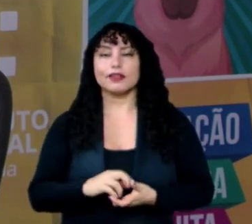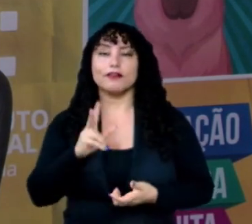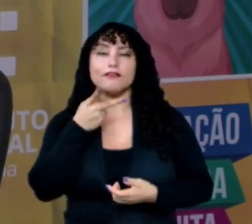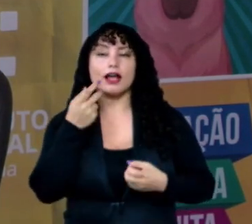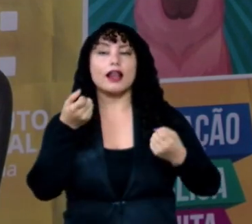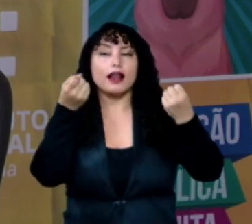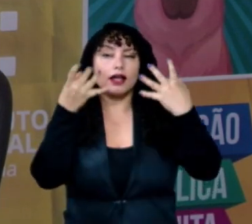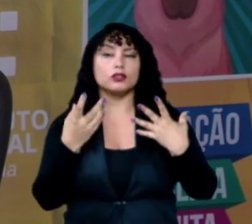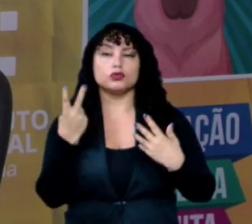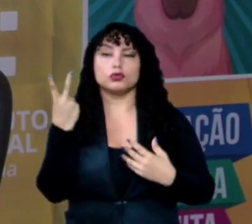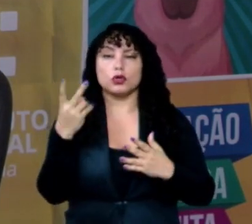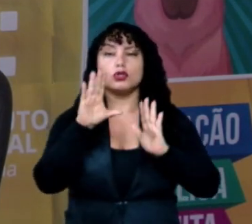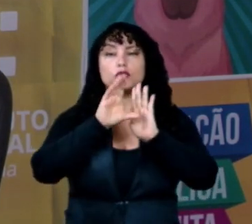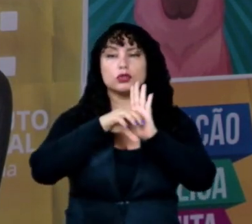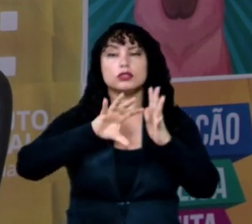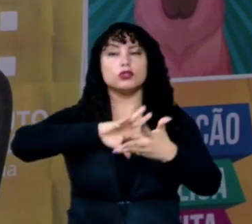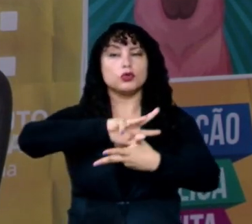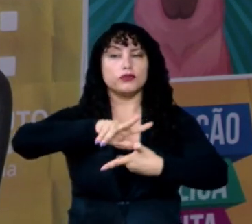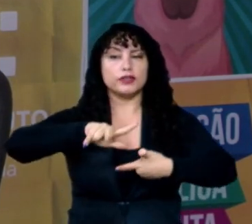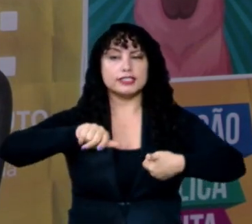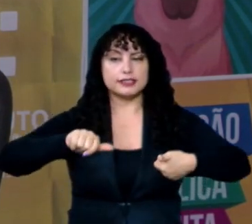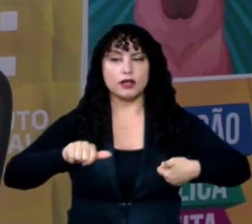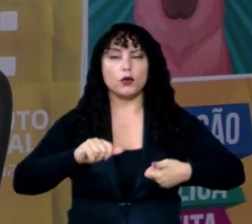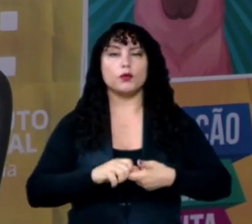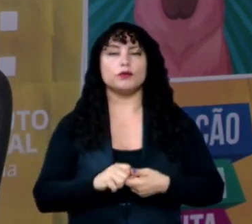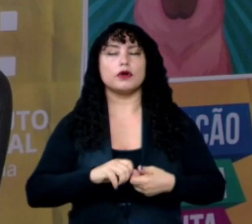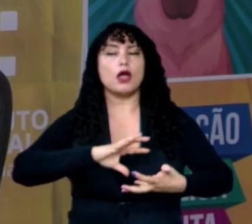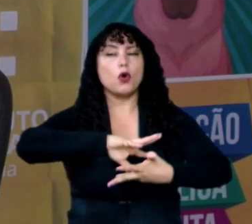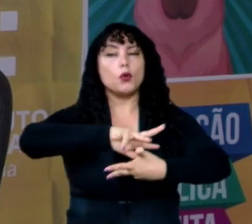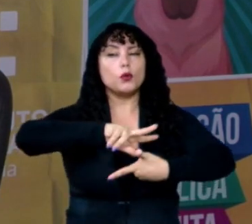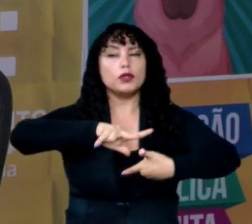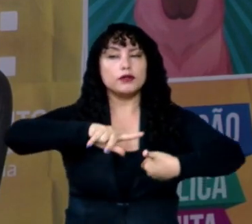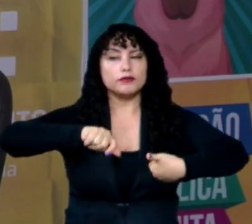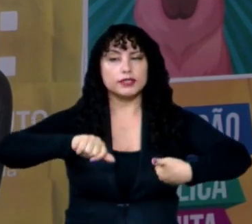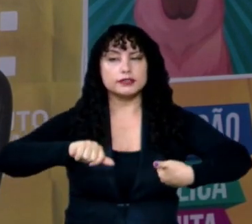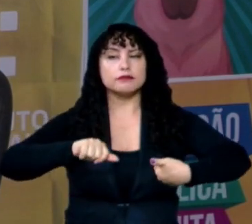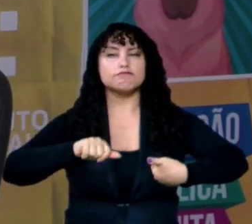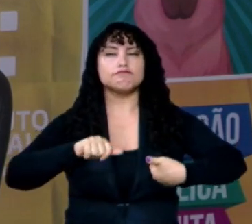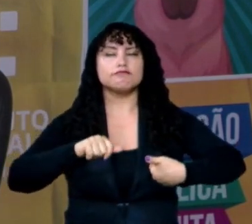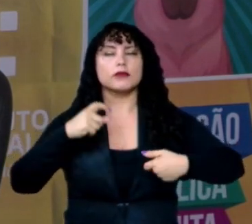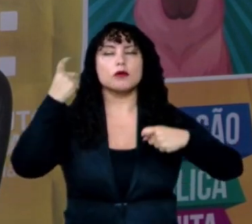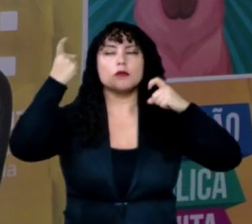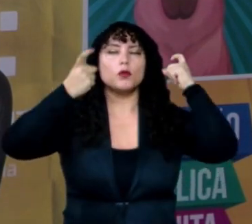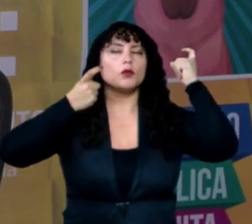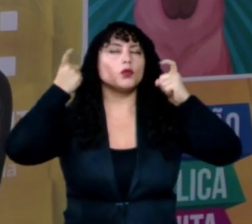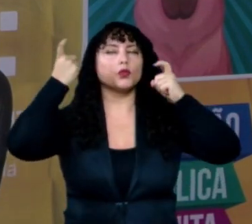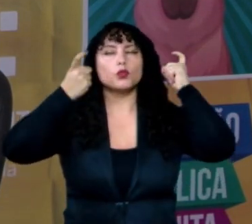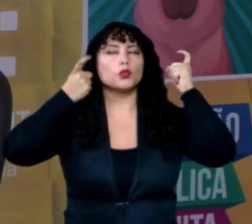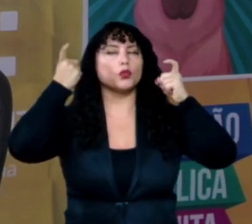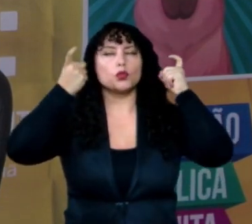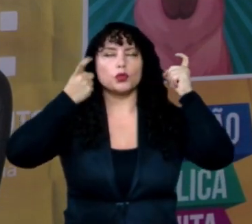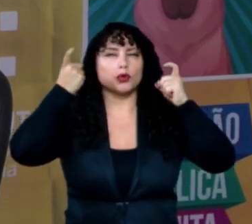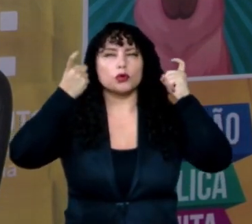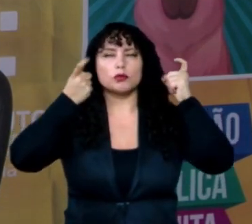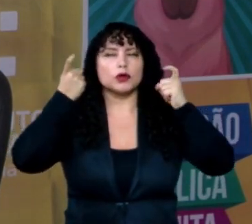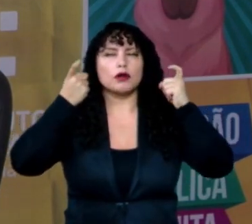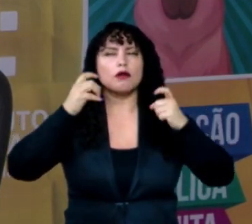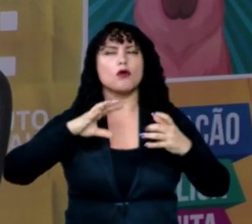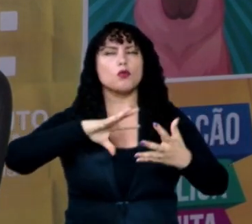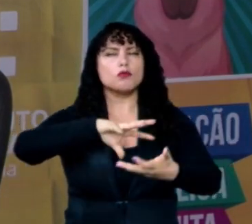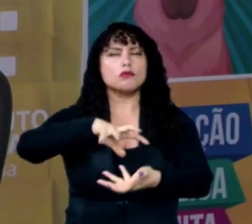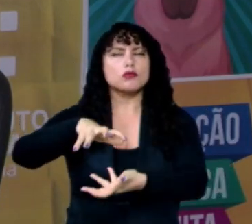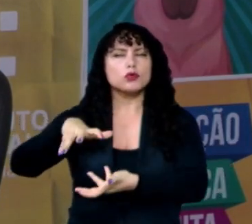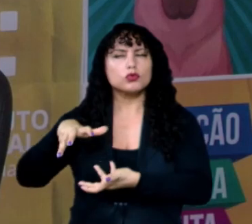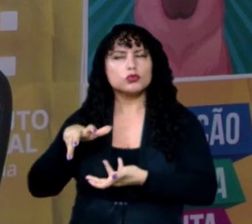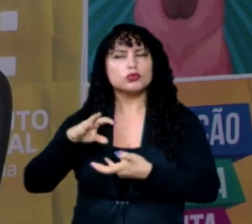nos dois conceitos de universal nesse caso. Tanto é universal porque é uma preocupação, né, do global,